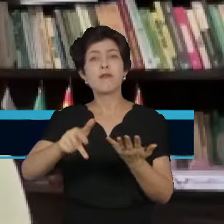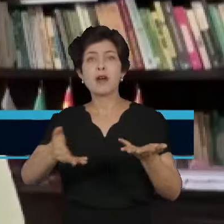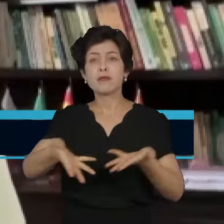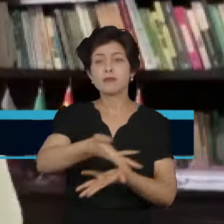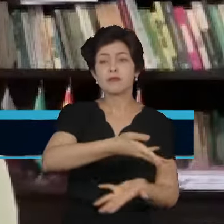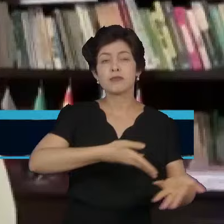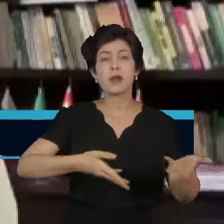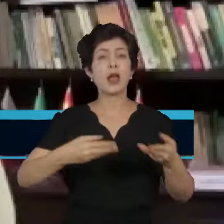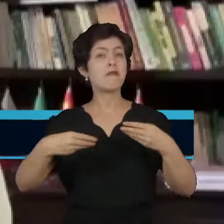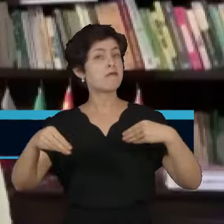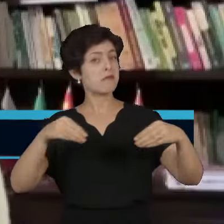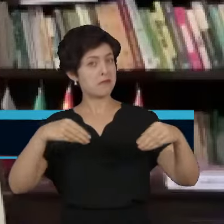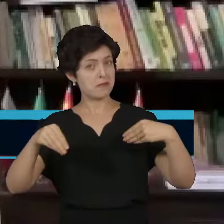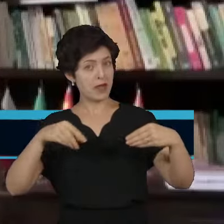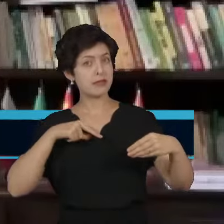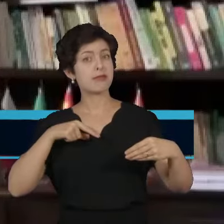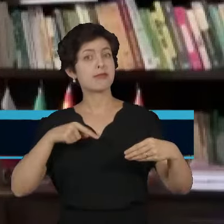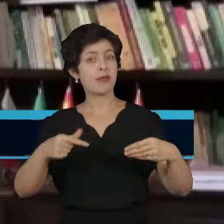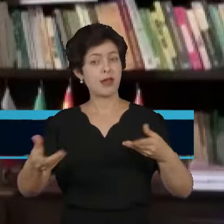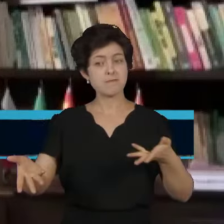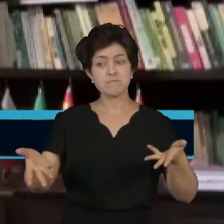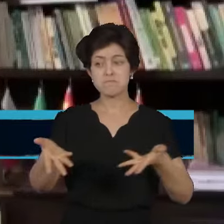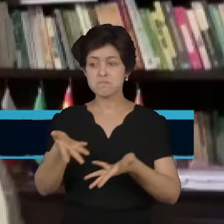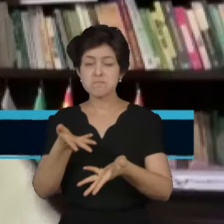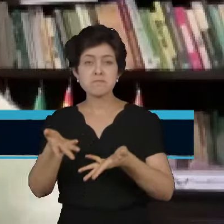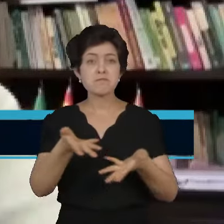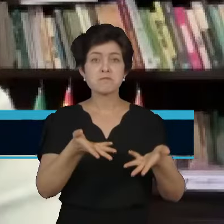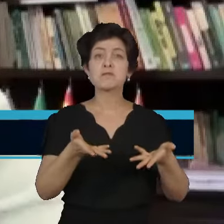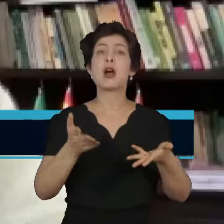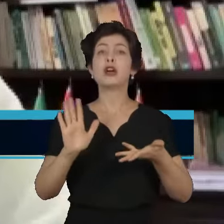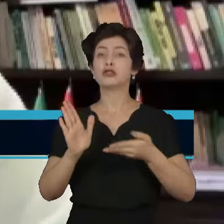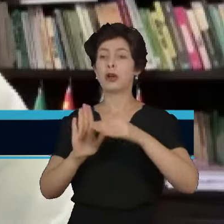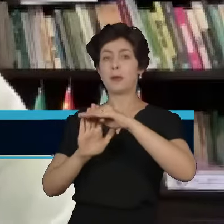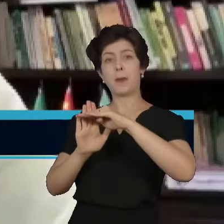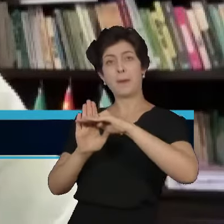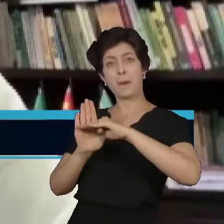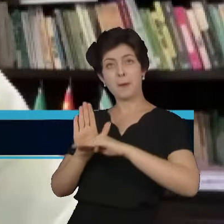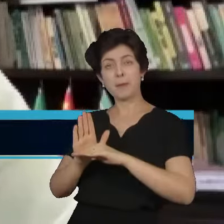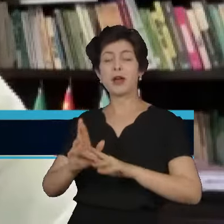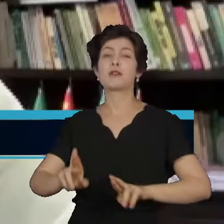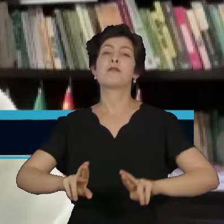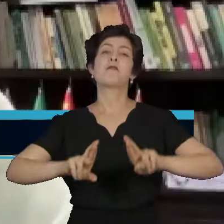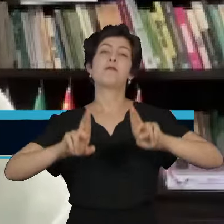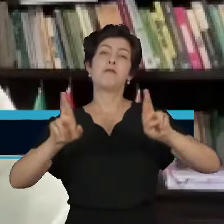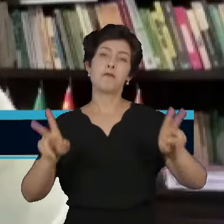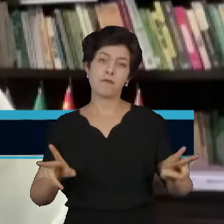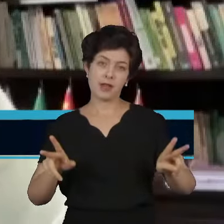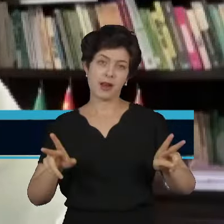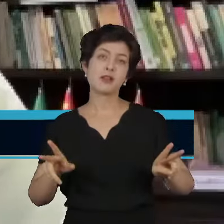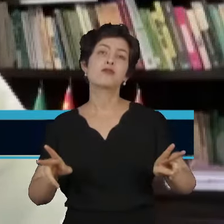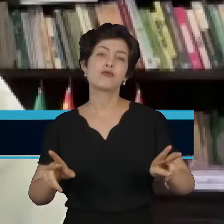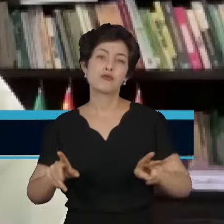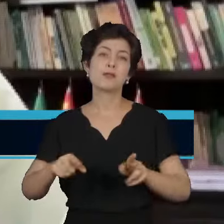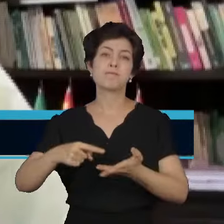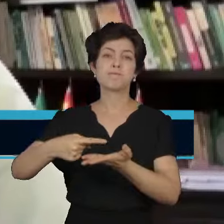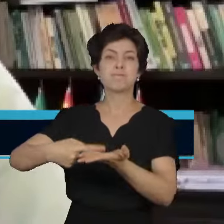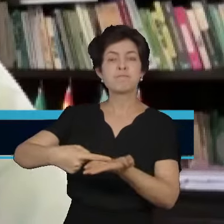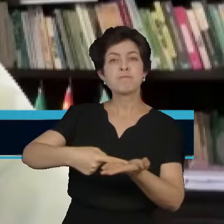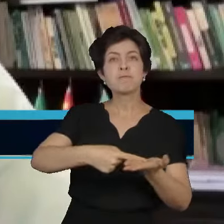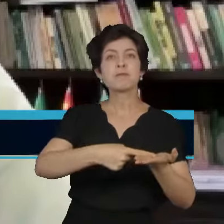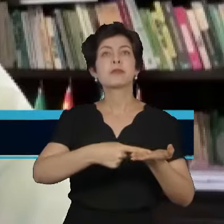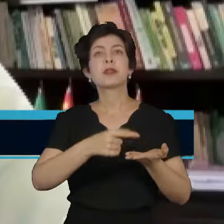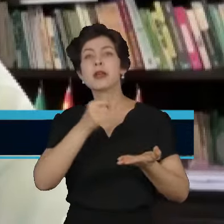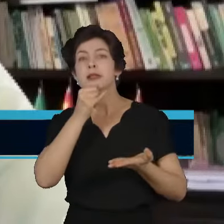eh uma um grau de flexibilidade realmente muito pronunciado, bastante distinto dos acordos firmados, por exemplo, no